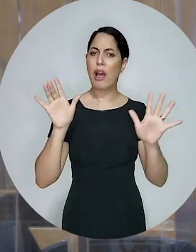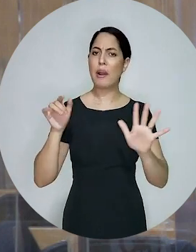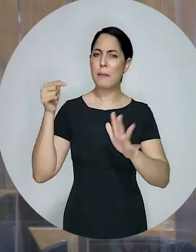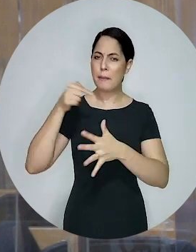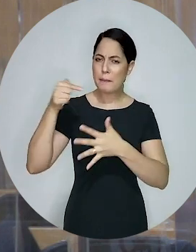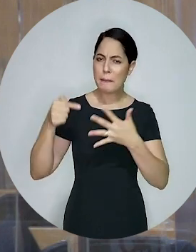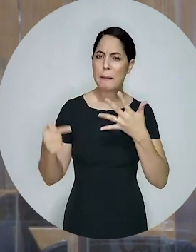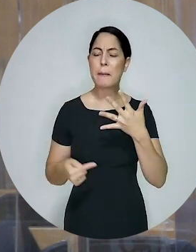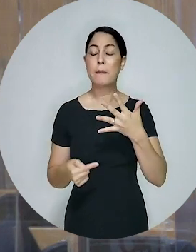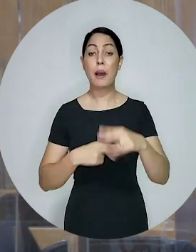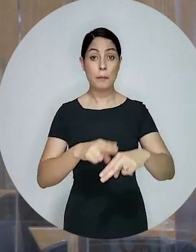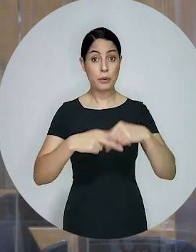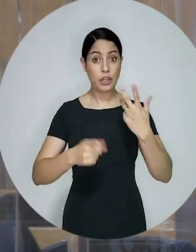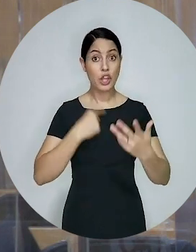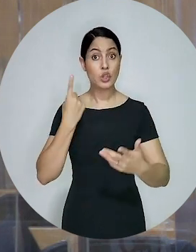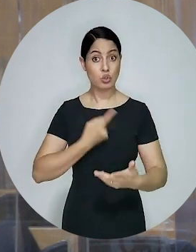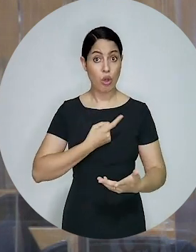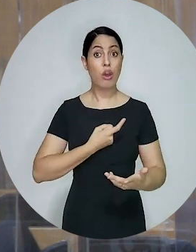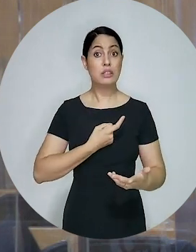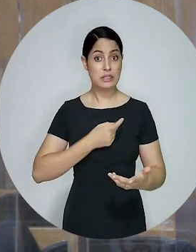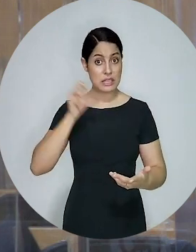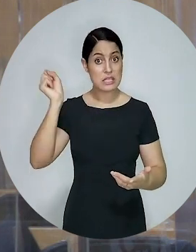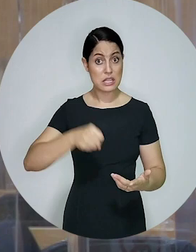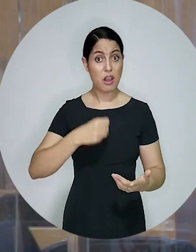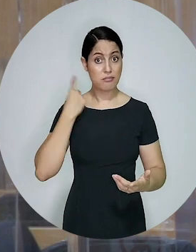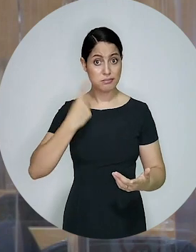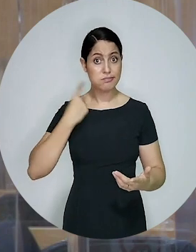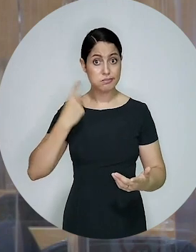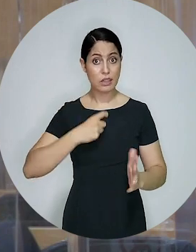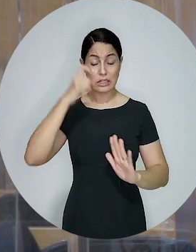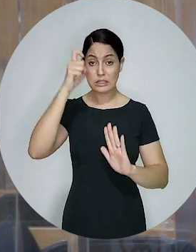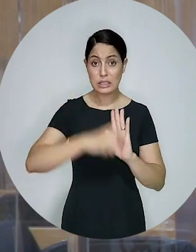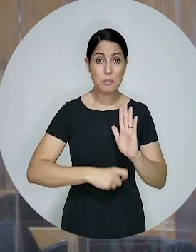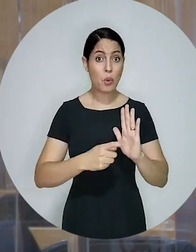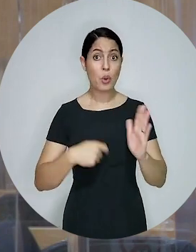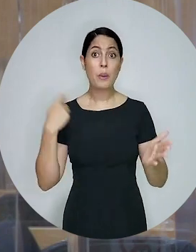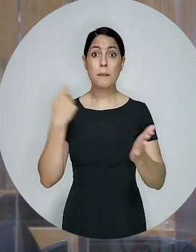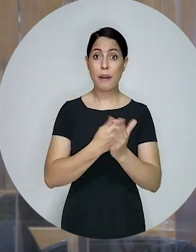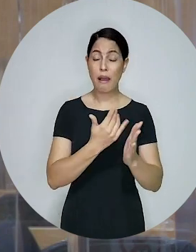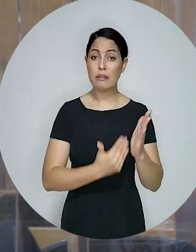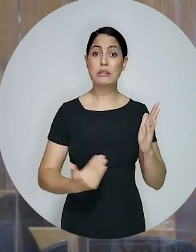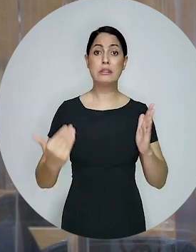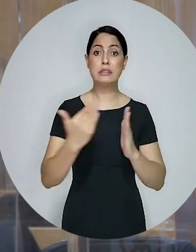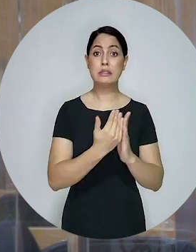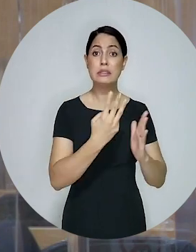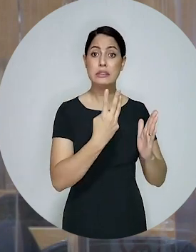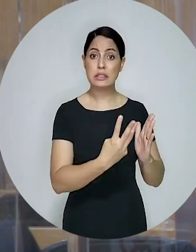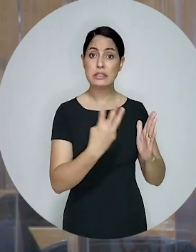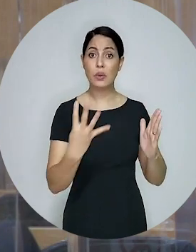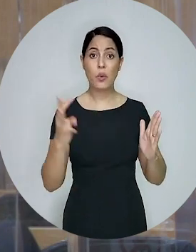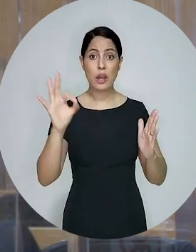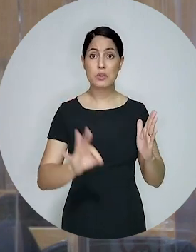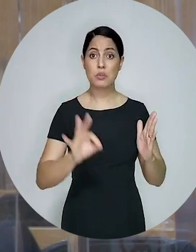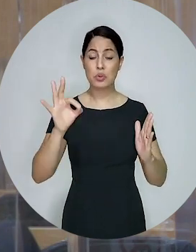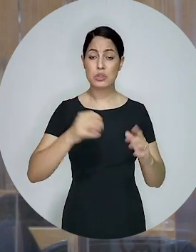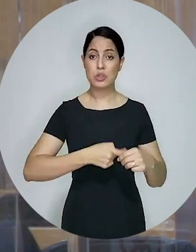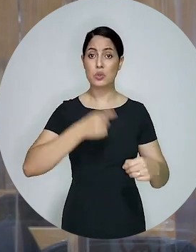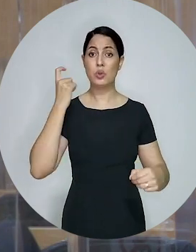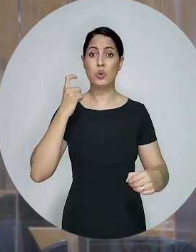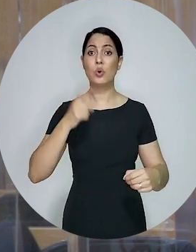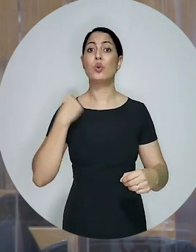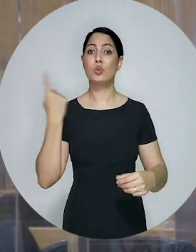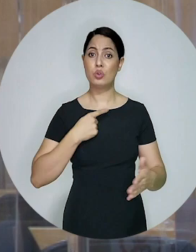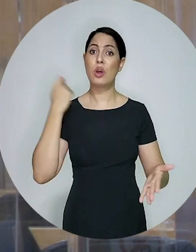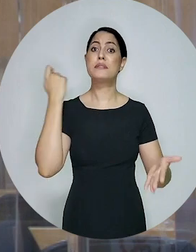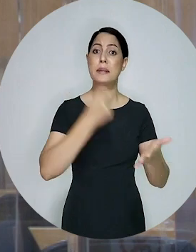as questões, mostrando, sim, que os advogados pagam muito tributo, pagam igual a todos 34% sobre o